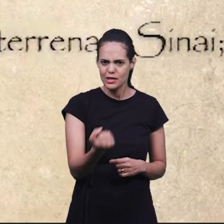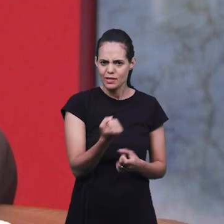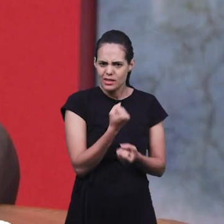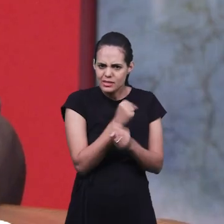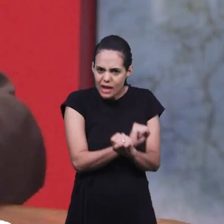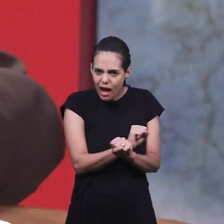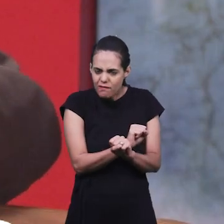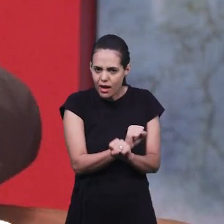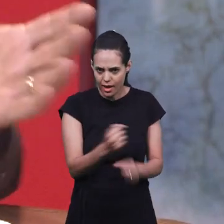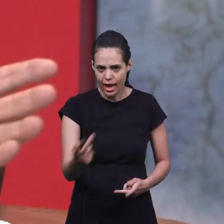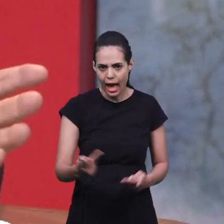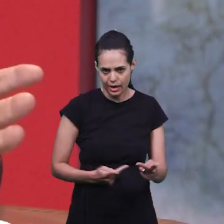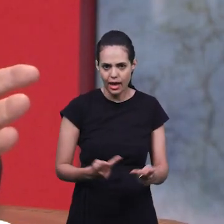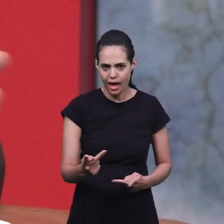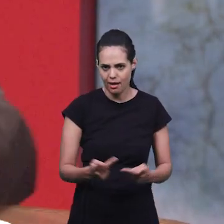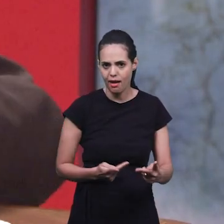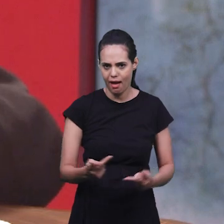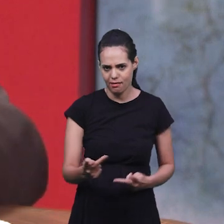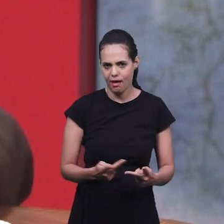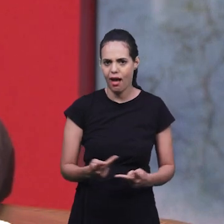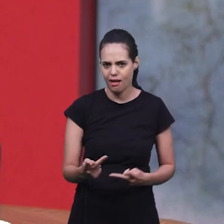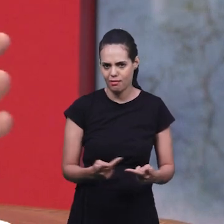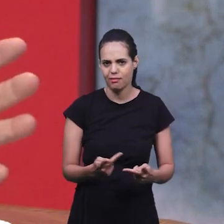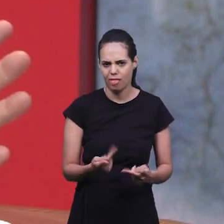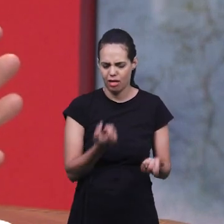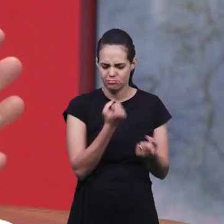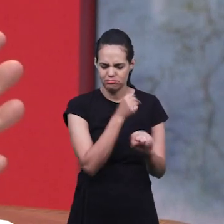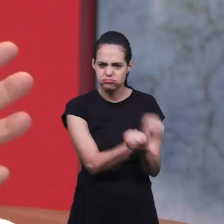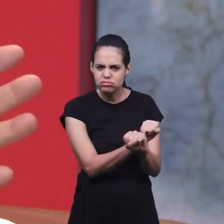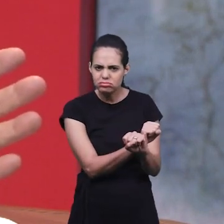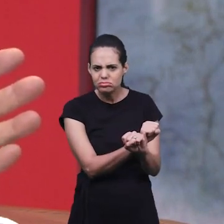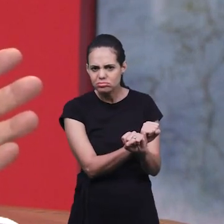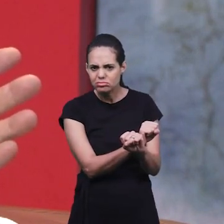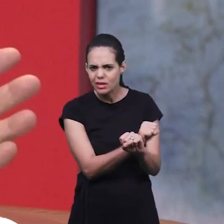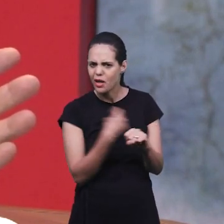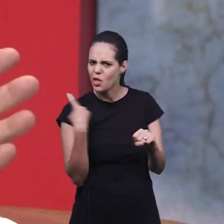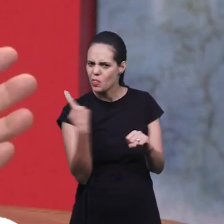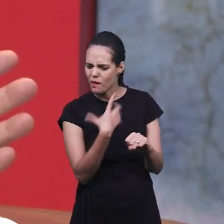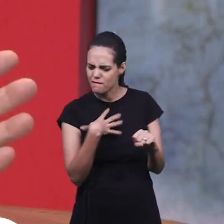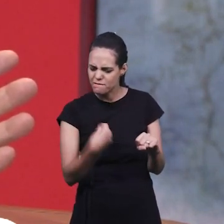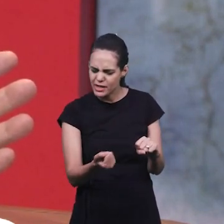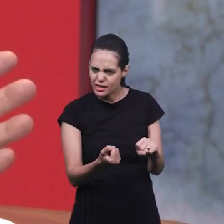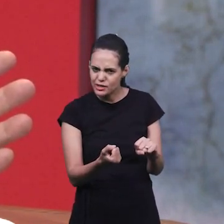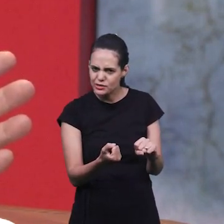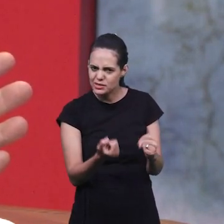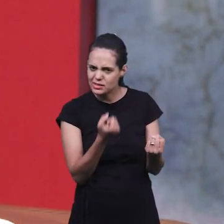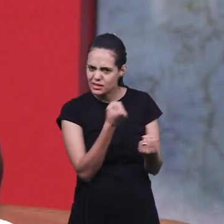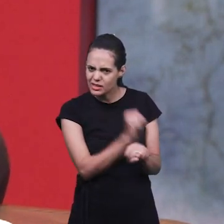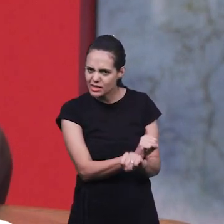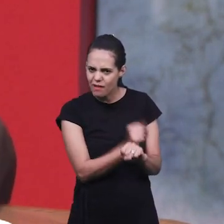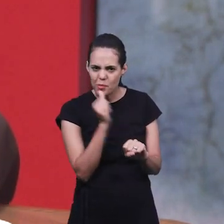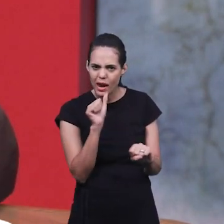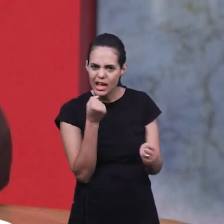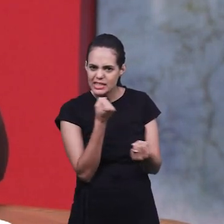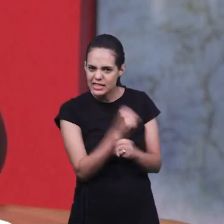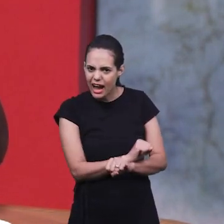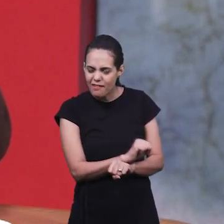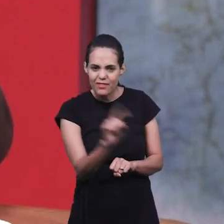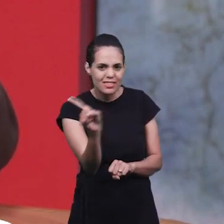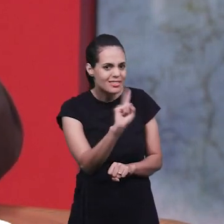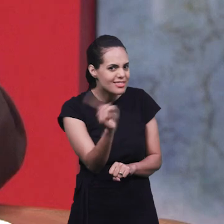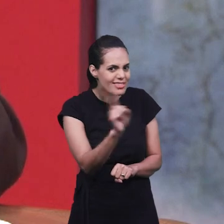porque o homem que está na lei, ele está guardado como um escravo, debaixo da lei. Mas nós